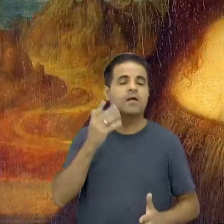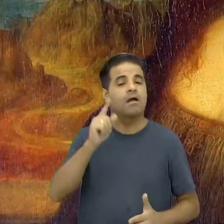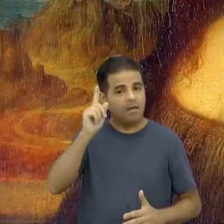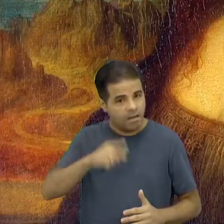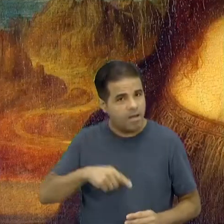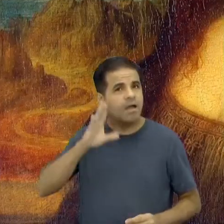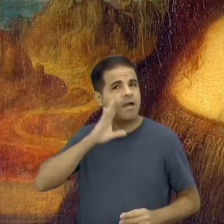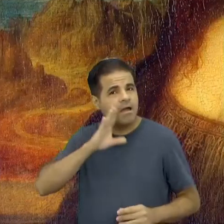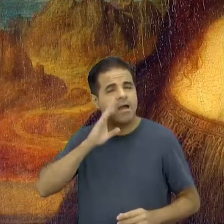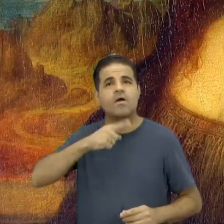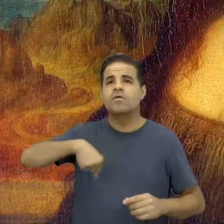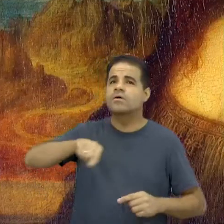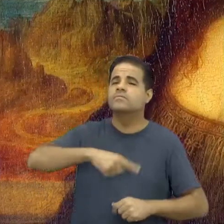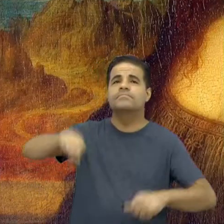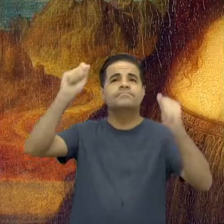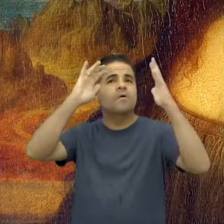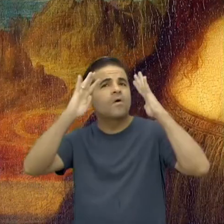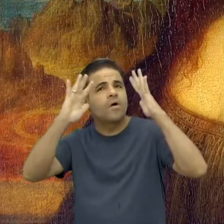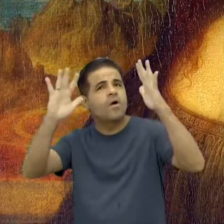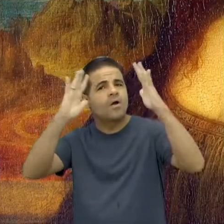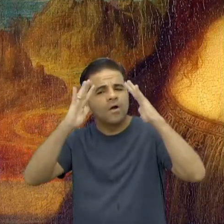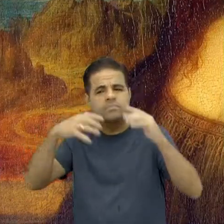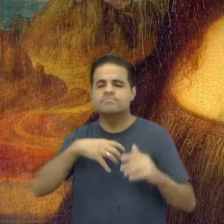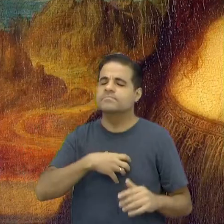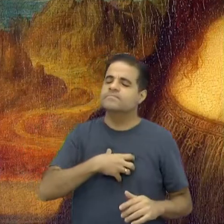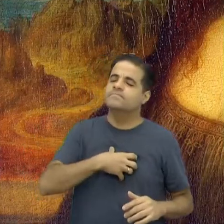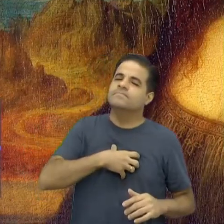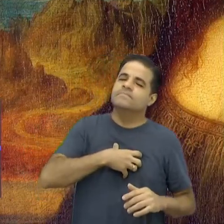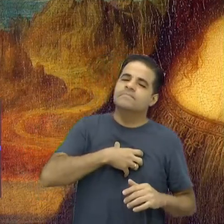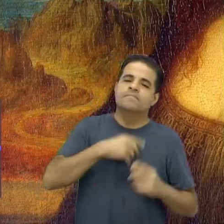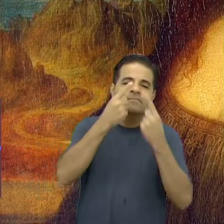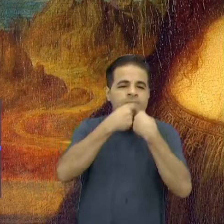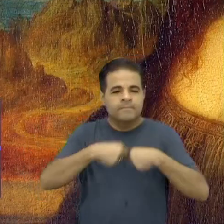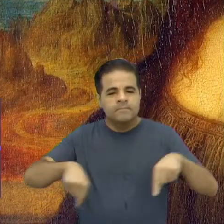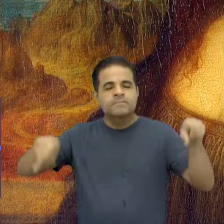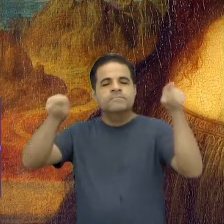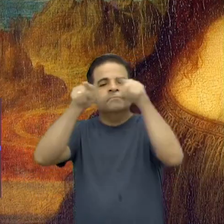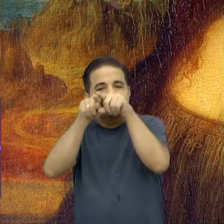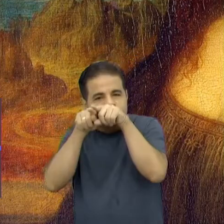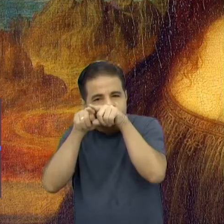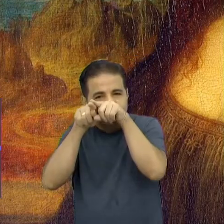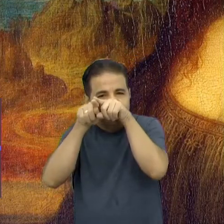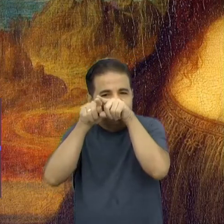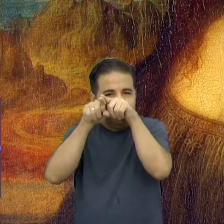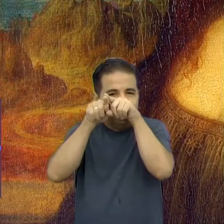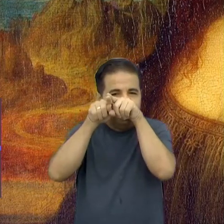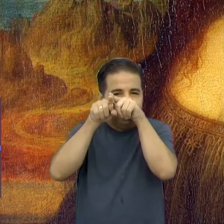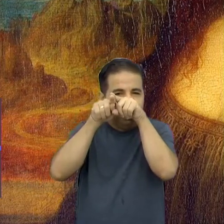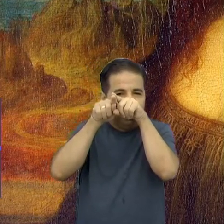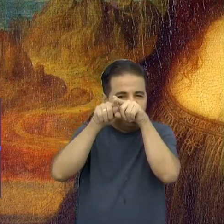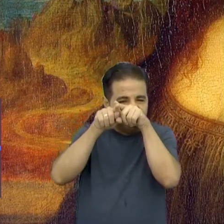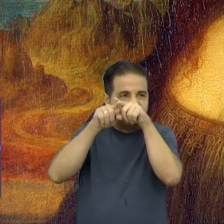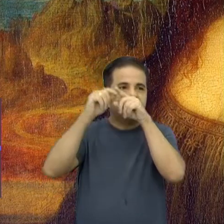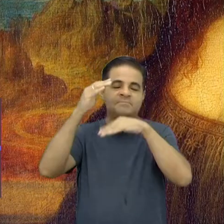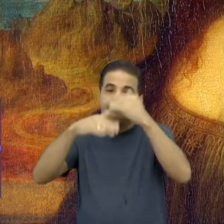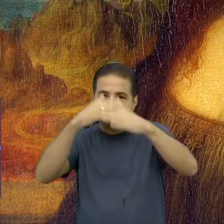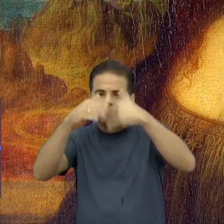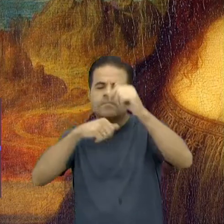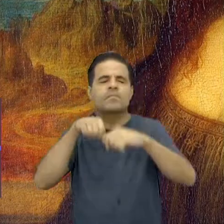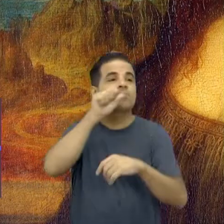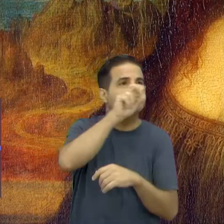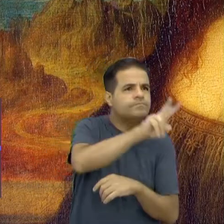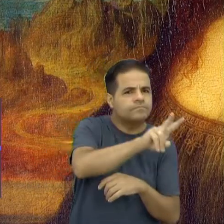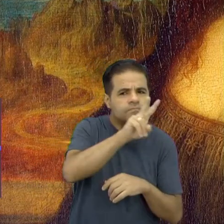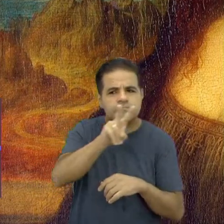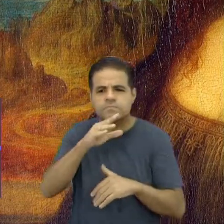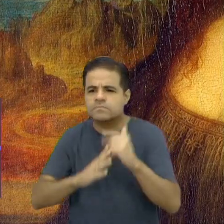legal a gente pensar, gente, que a inspiração, ela está associada também ao processo da releitura. Por quê? Quando eu olho uma